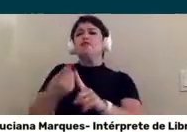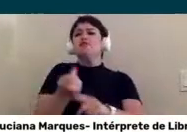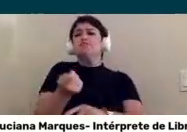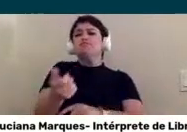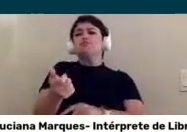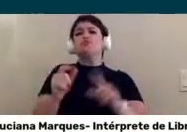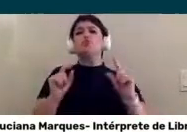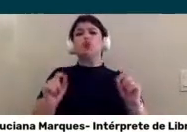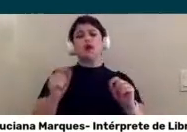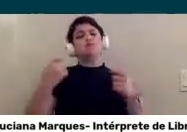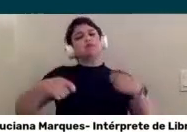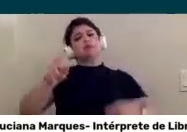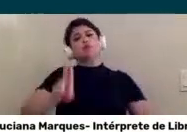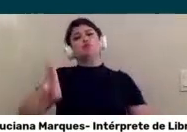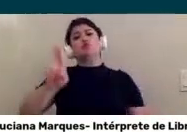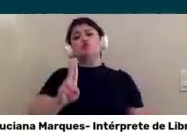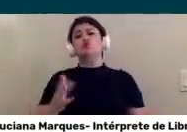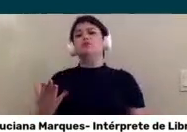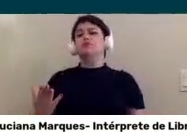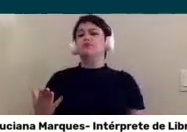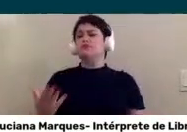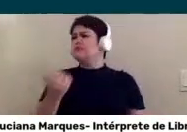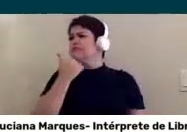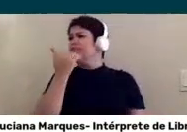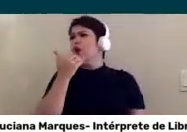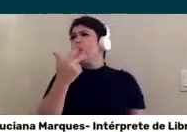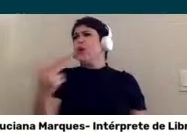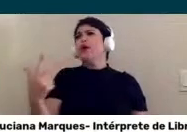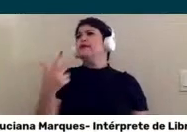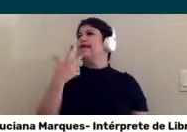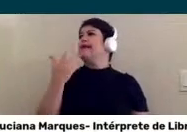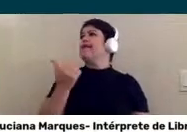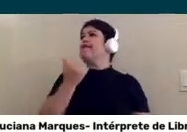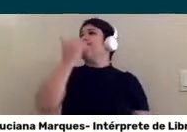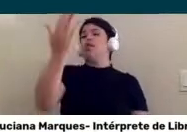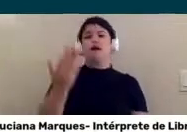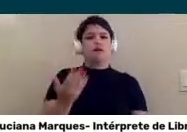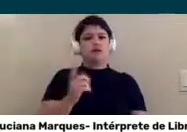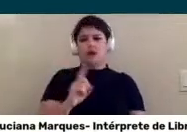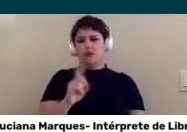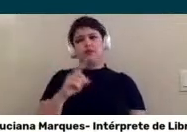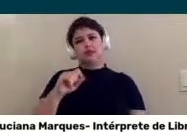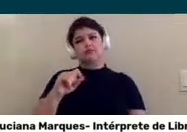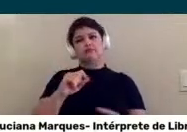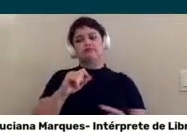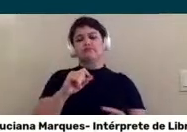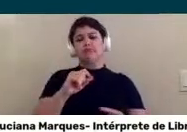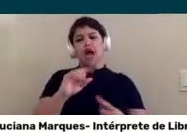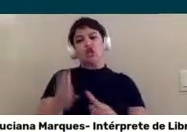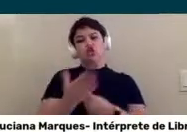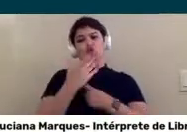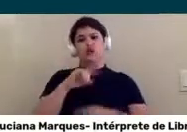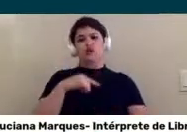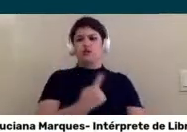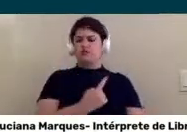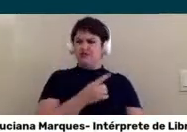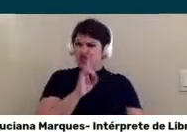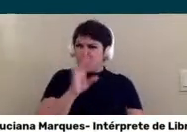que ser algo útil, né? Algo que ajude a gente em alguma coisa. Mas eu não sei se vocês já pararam para perceber que não basta